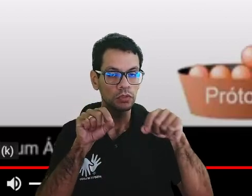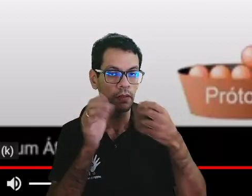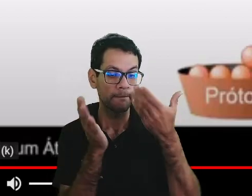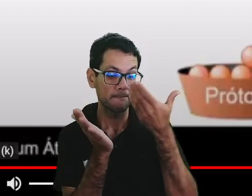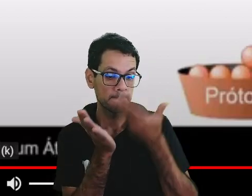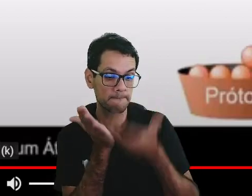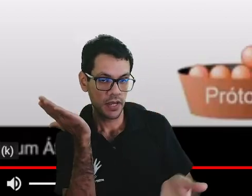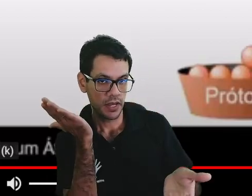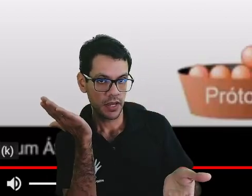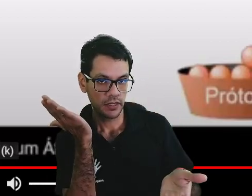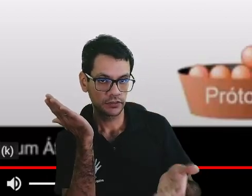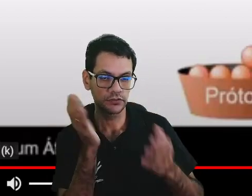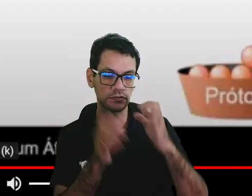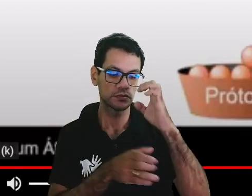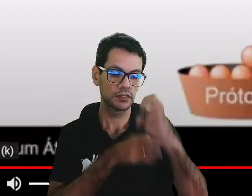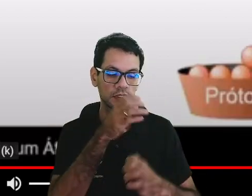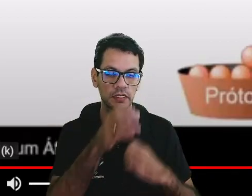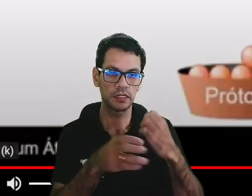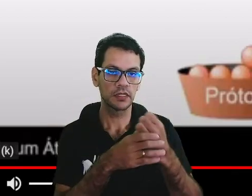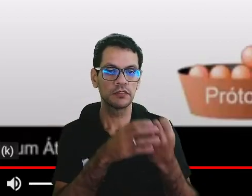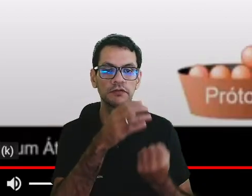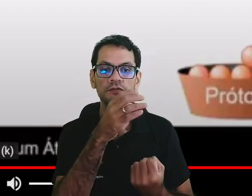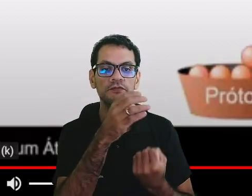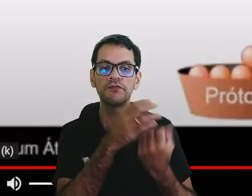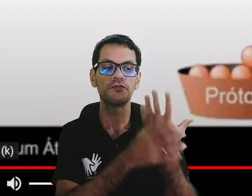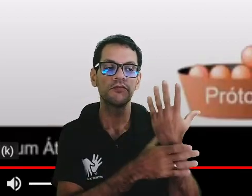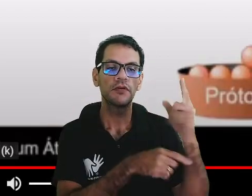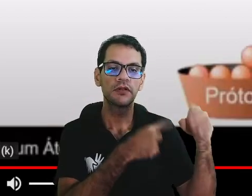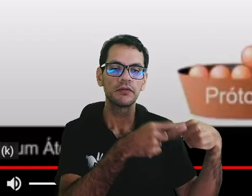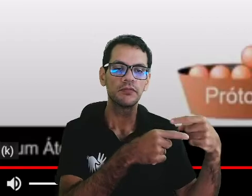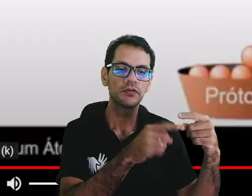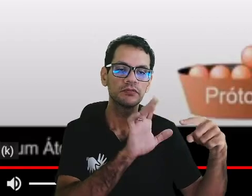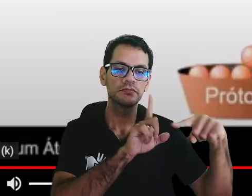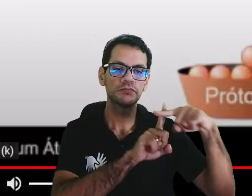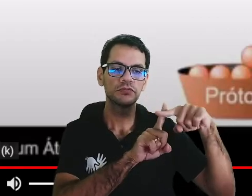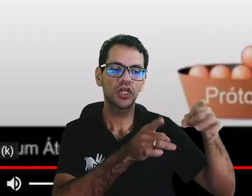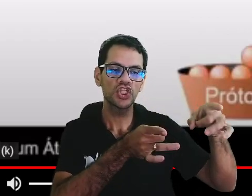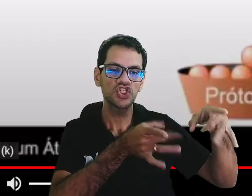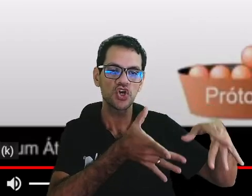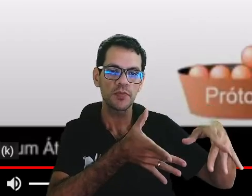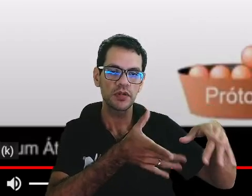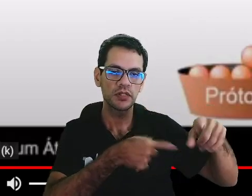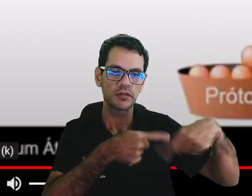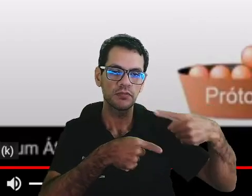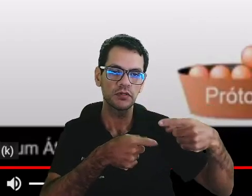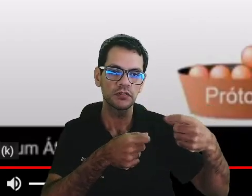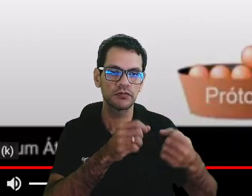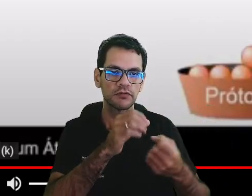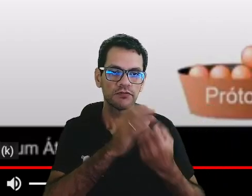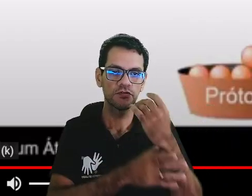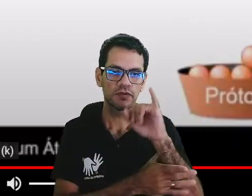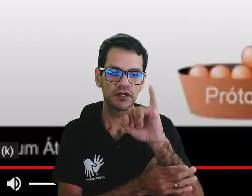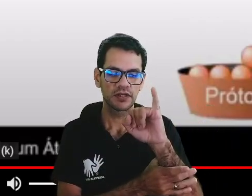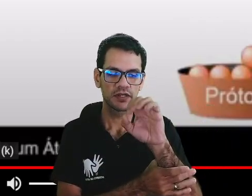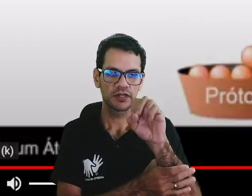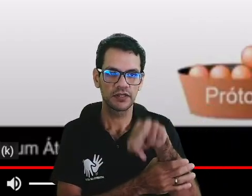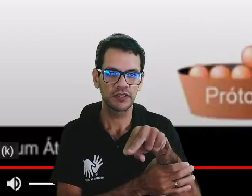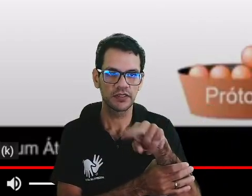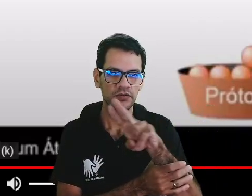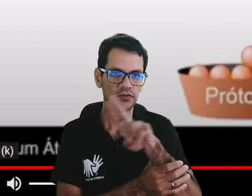um elétron, eles vão ficar com carga positiva sobrando, e eles vão formar um íon chamado cátion, olha